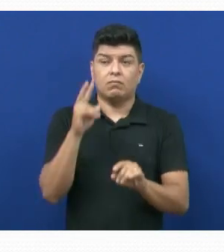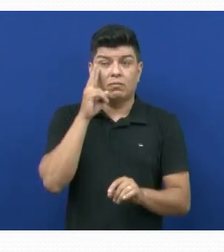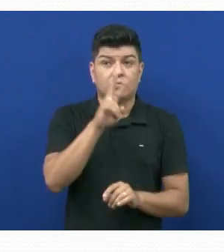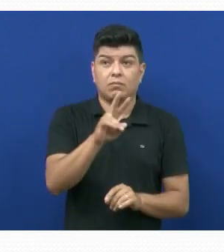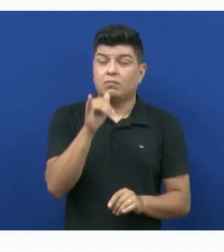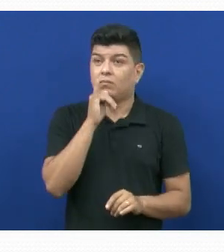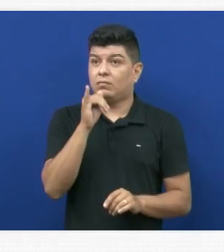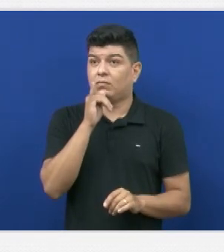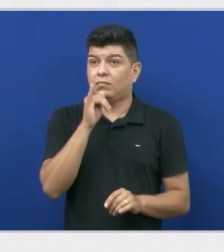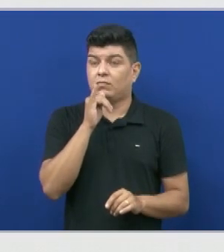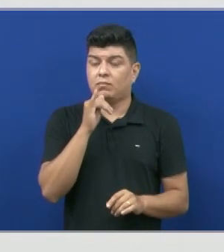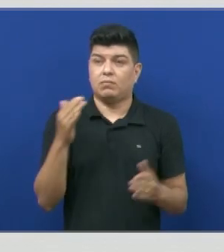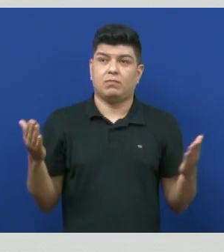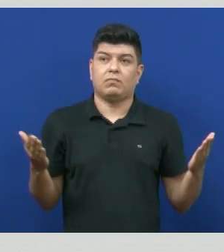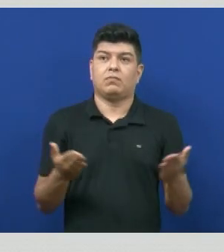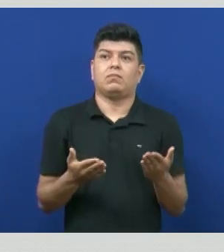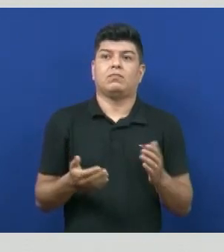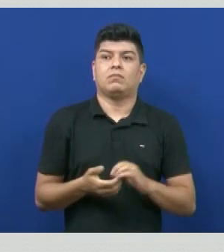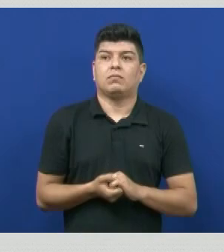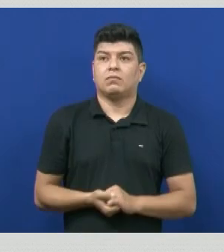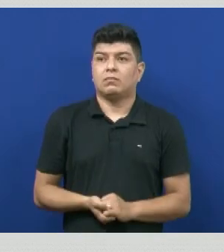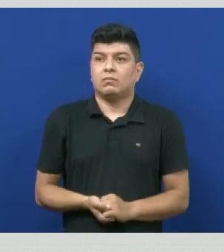os exemplos deles agora.